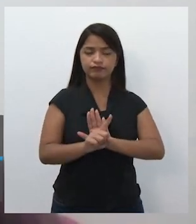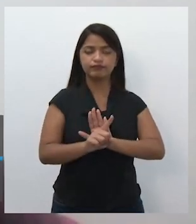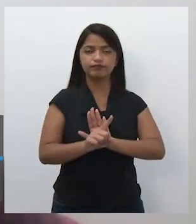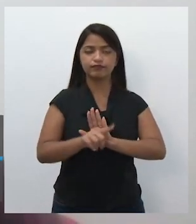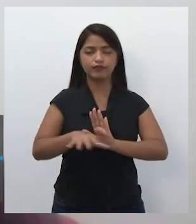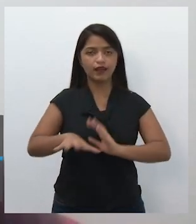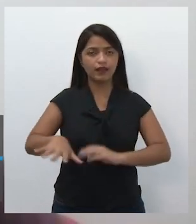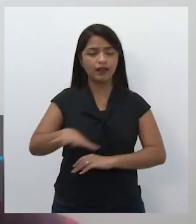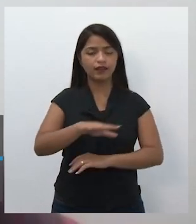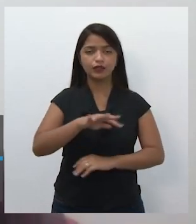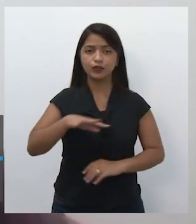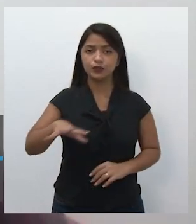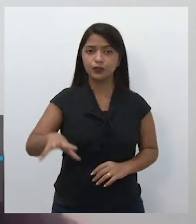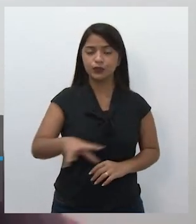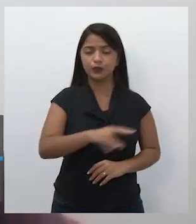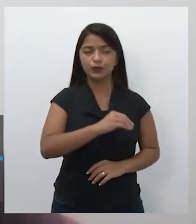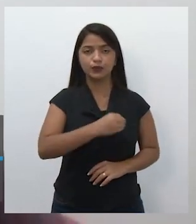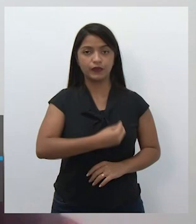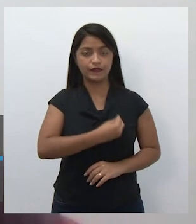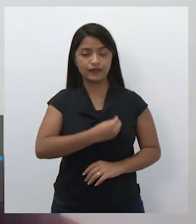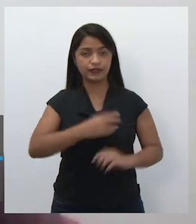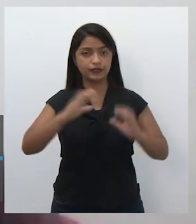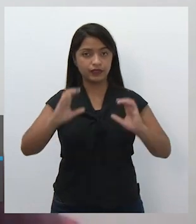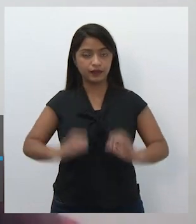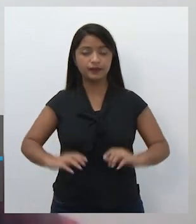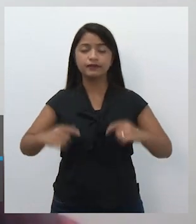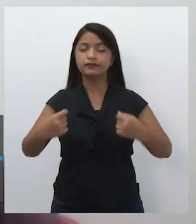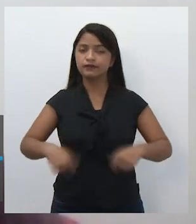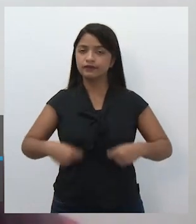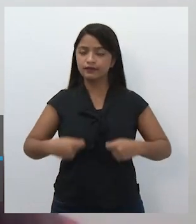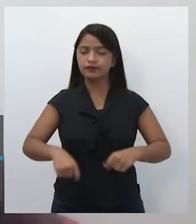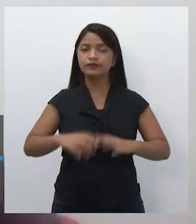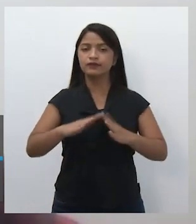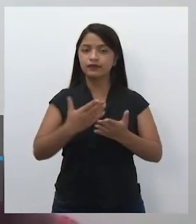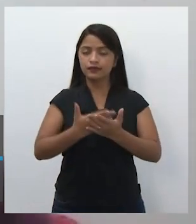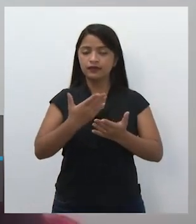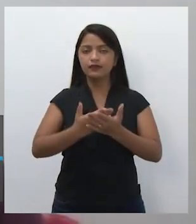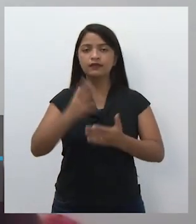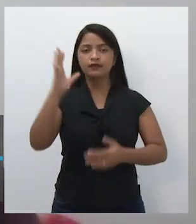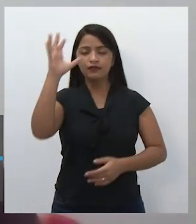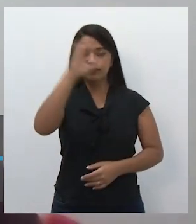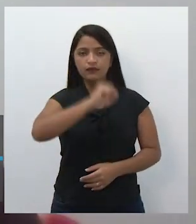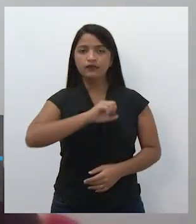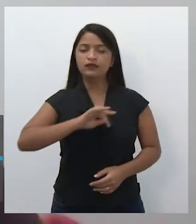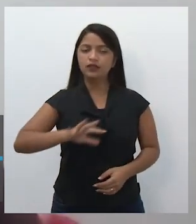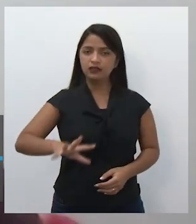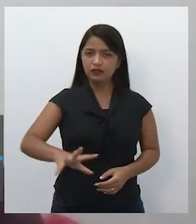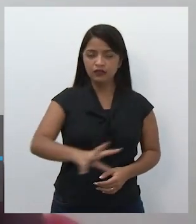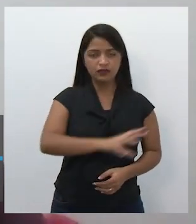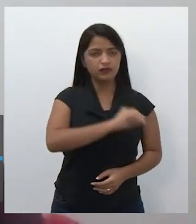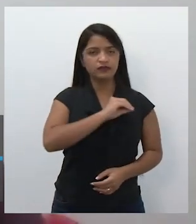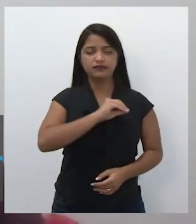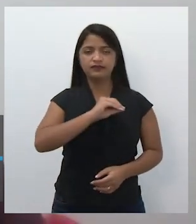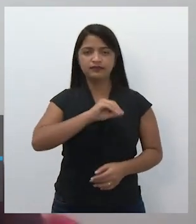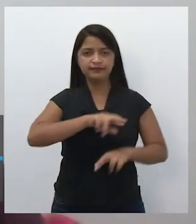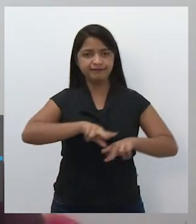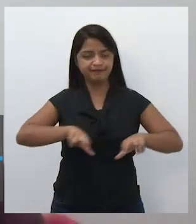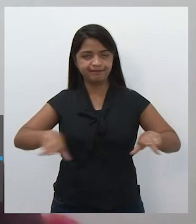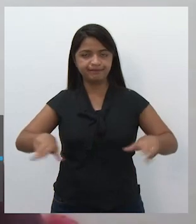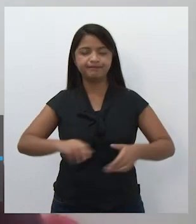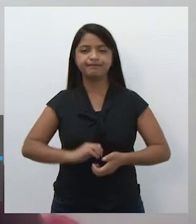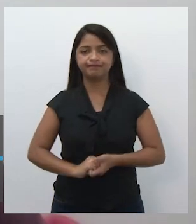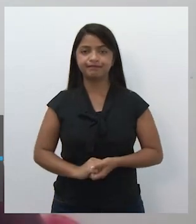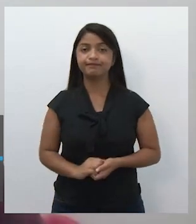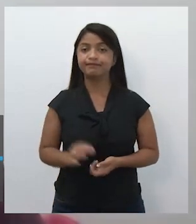as áreas da vida cidadã é precisa formação integral e não fragmentada, diversidade em todos os campos. Exatamente, a educação integral